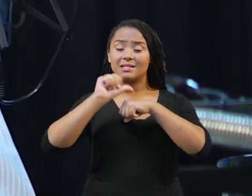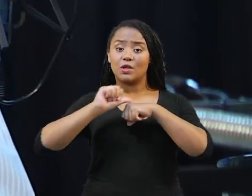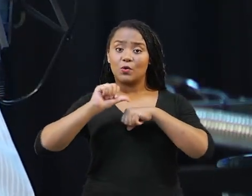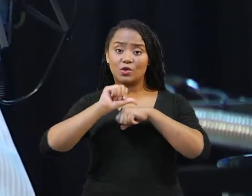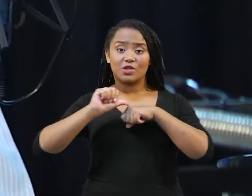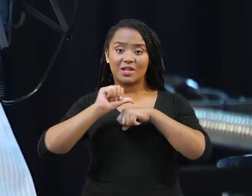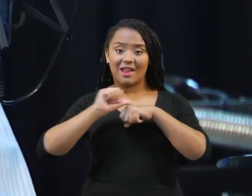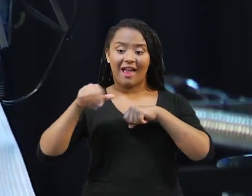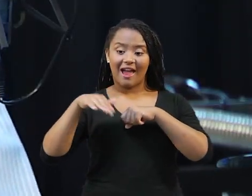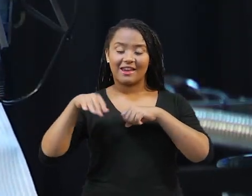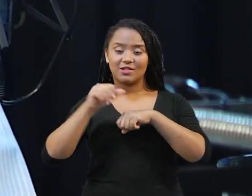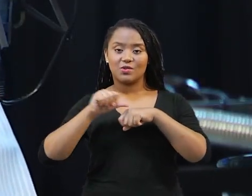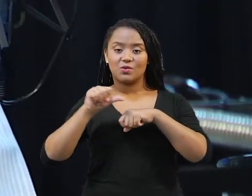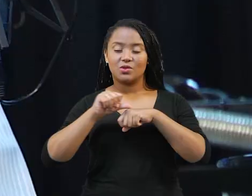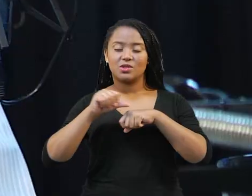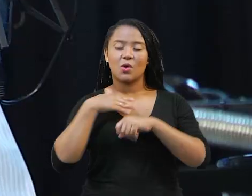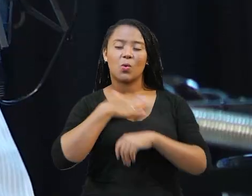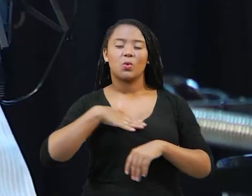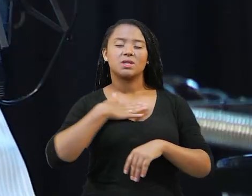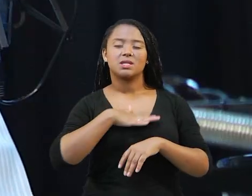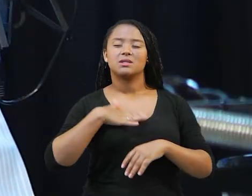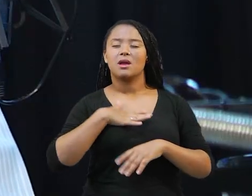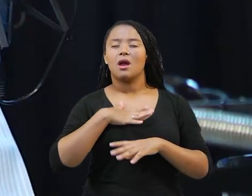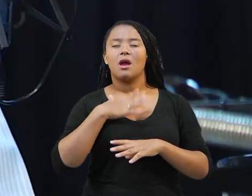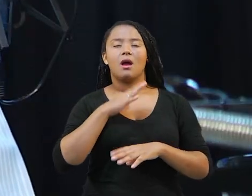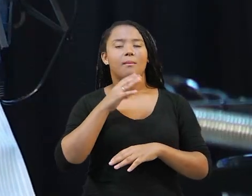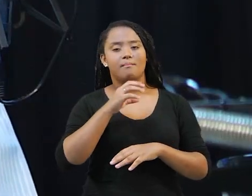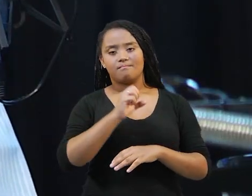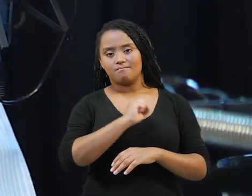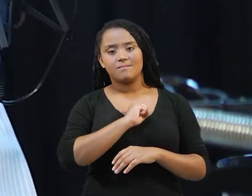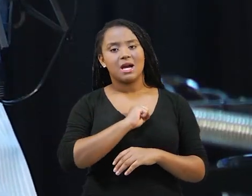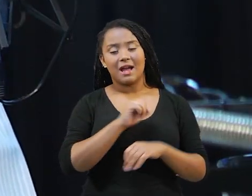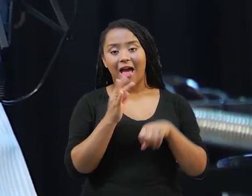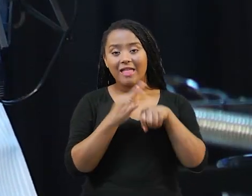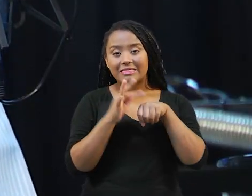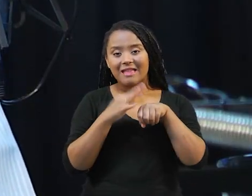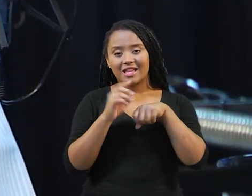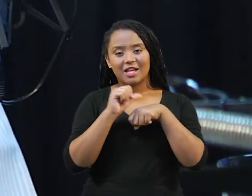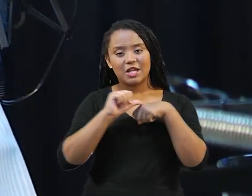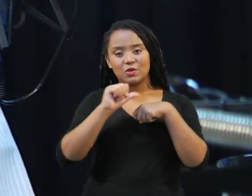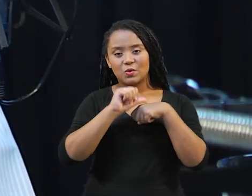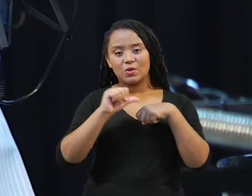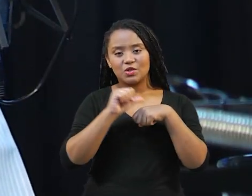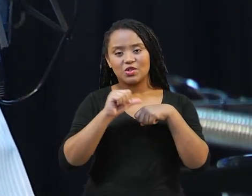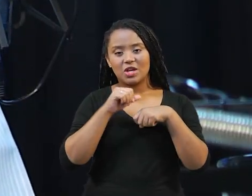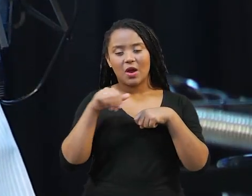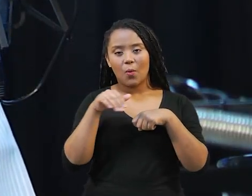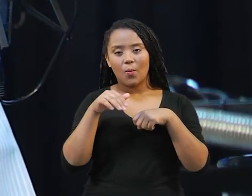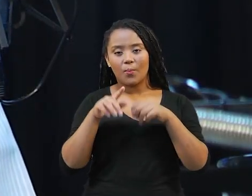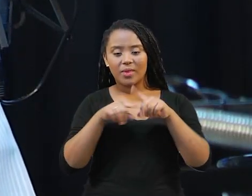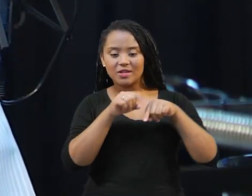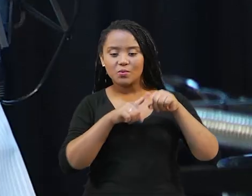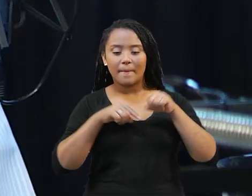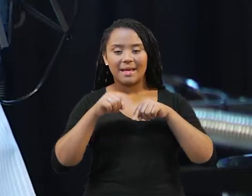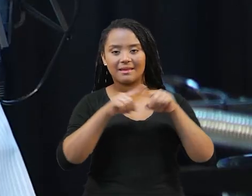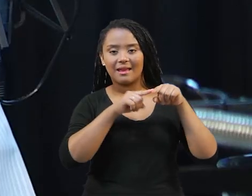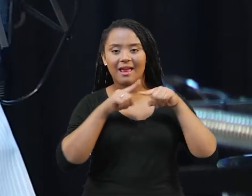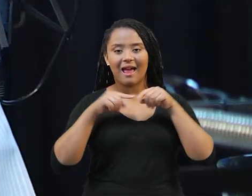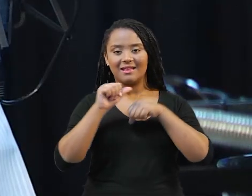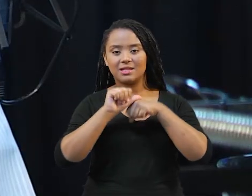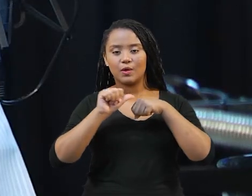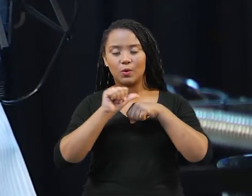então eu me achei ali na cirurgia, na técnica cirúrgica, com também a parte instrumental, né?